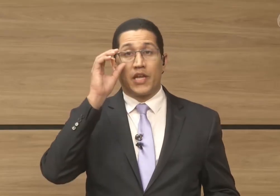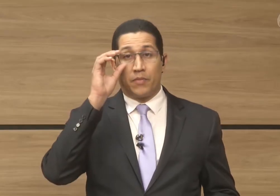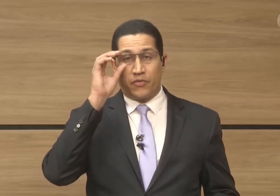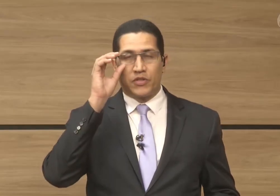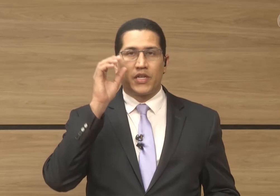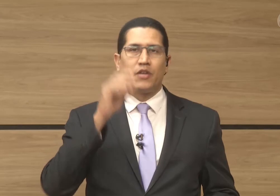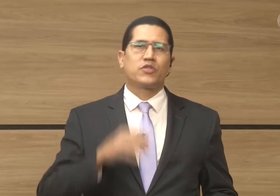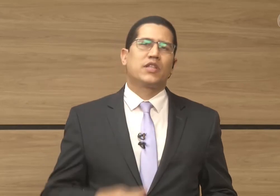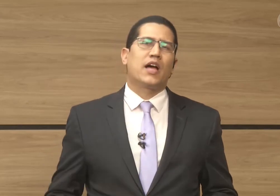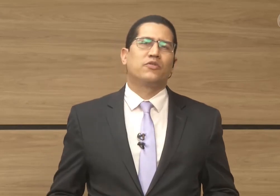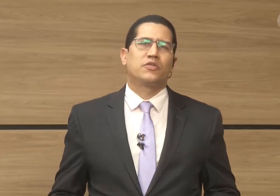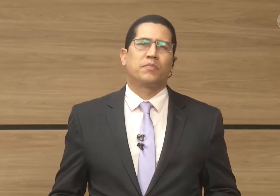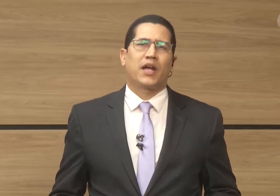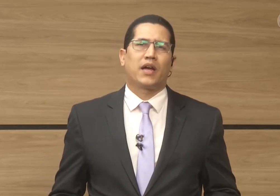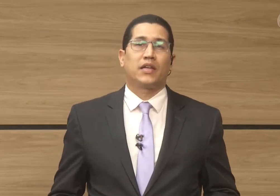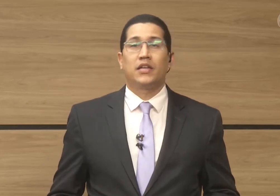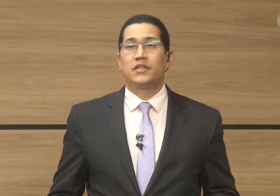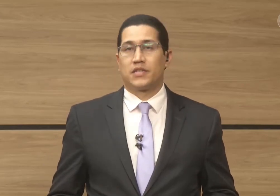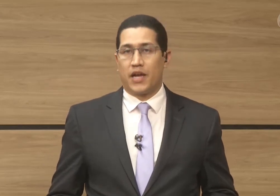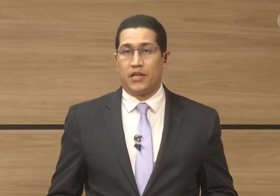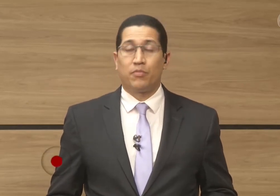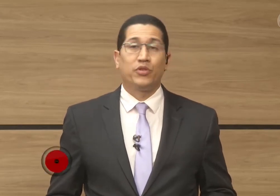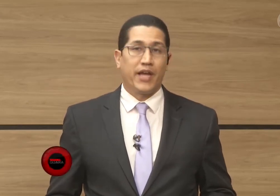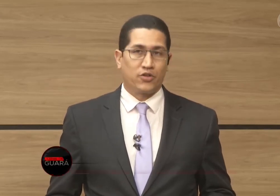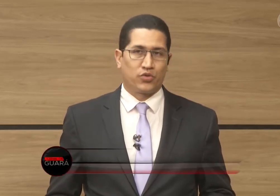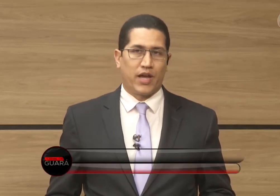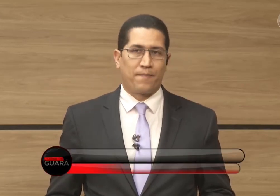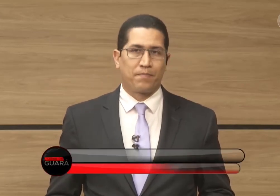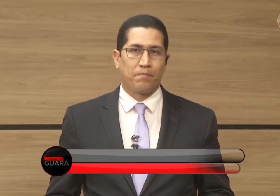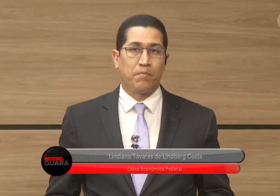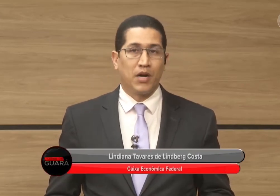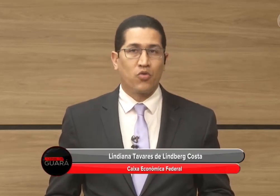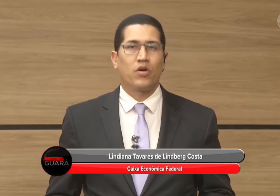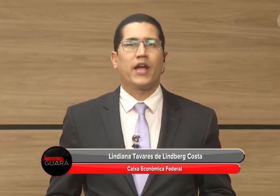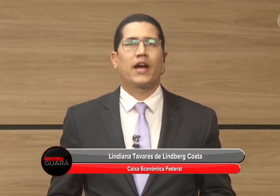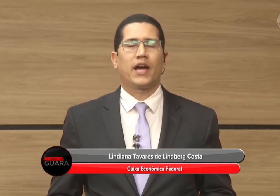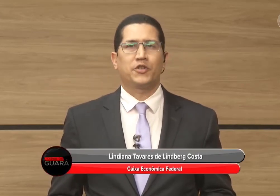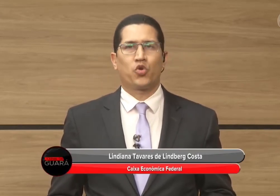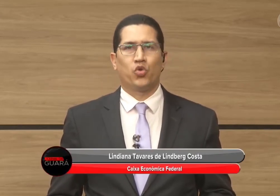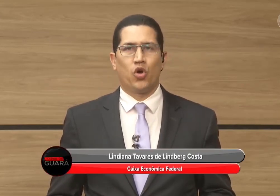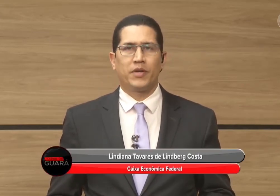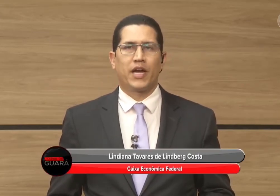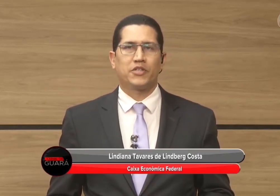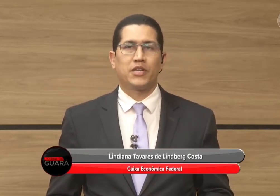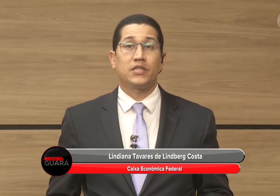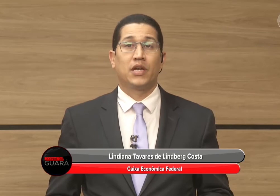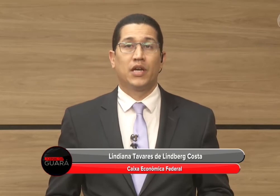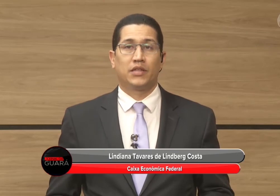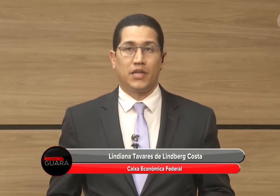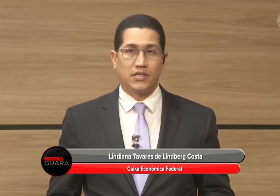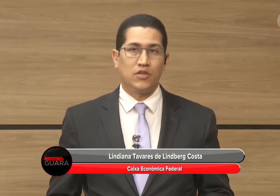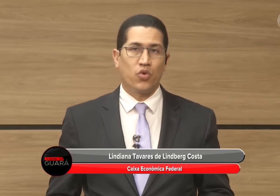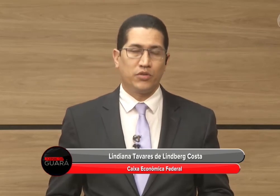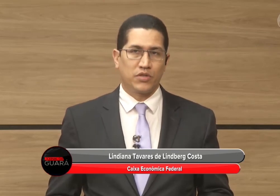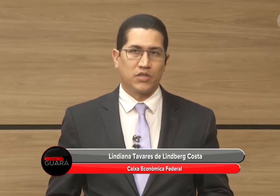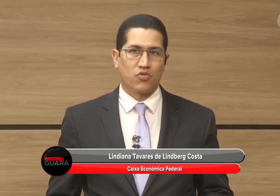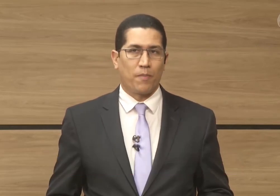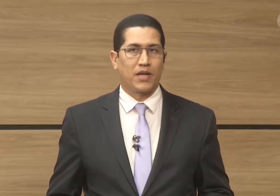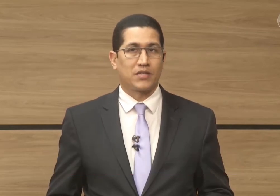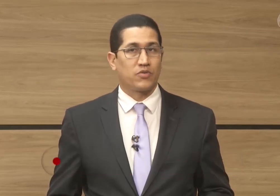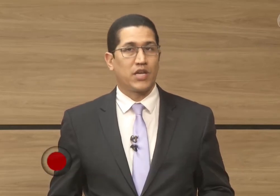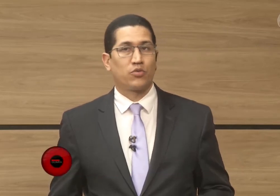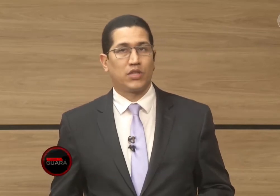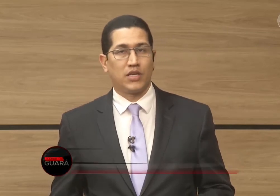Bom, e segue para você aí os dados para quem quiser e puder ajudar. Banco é a Caixa Econômica, agência